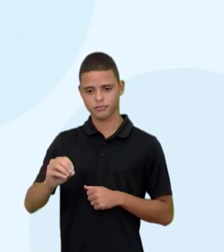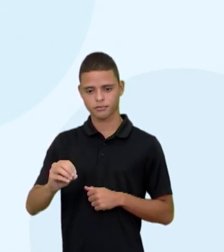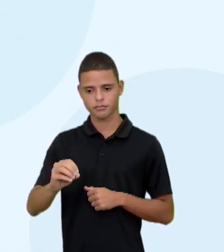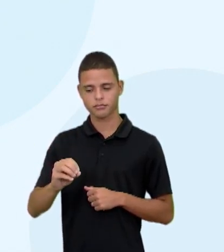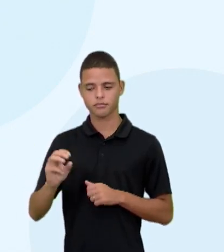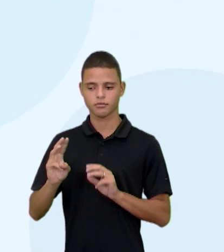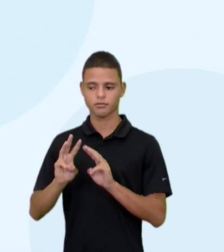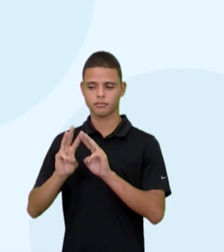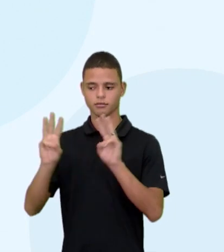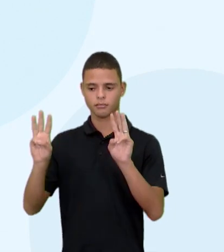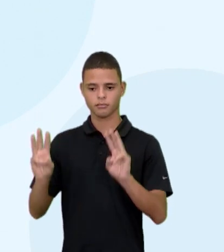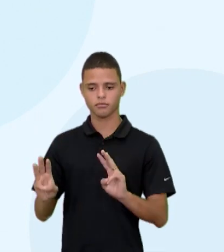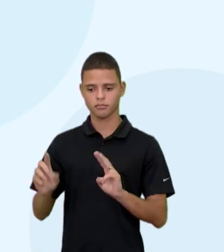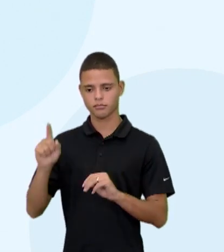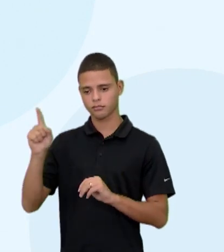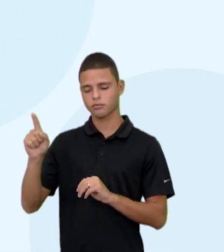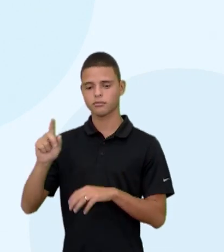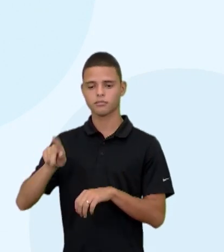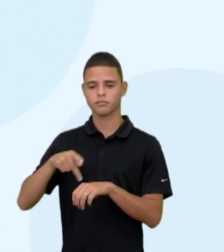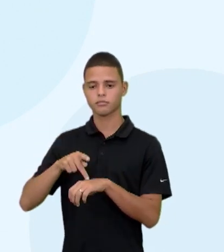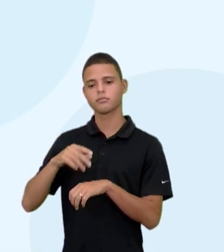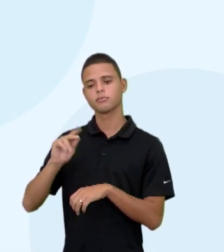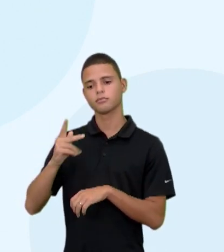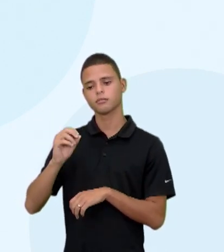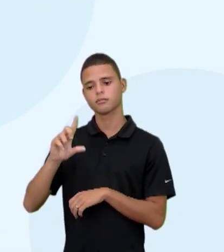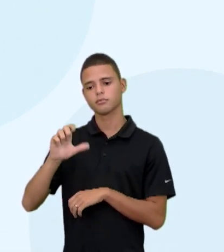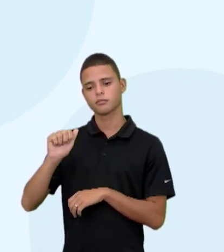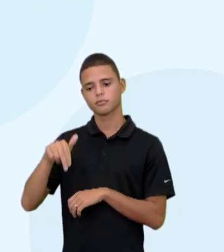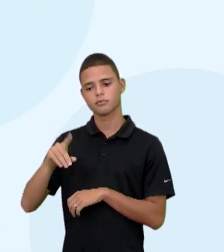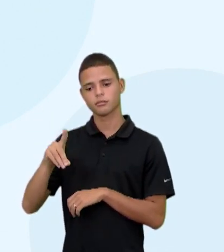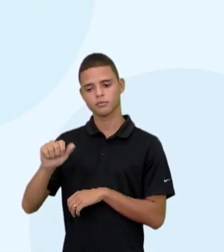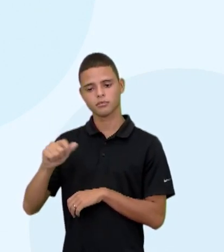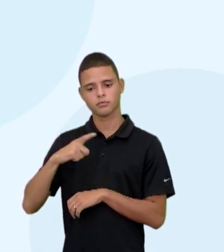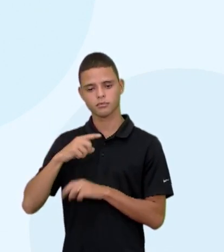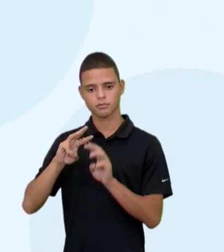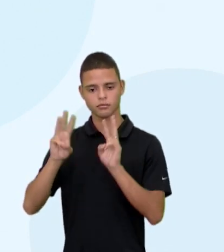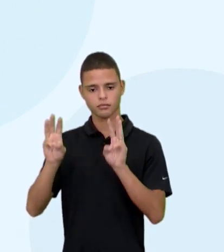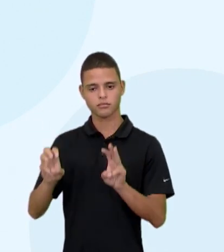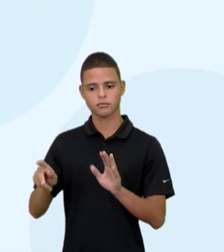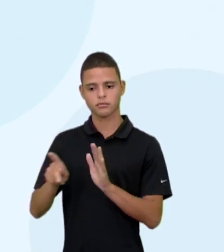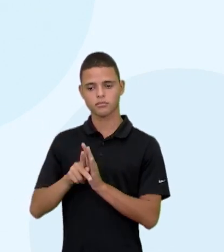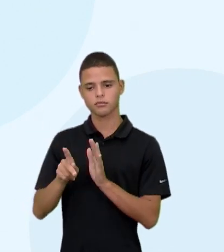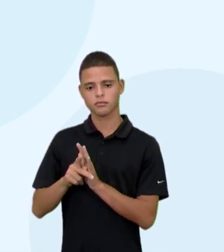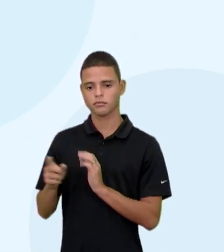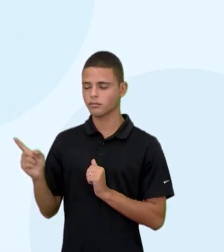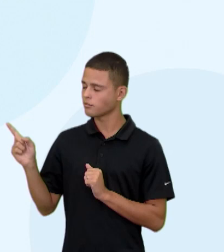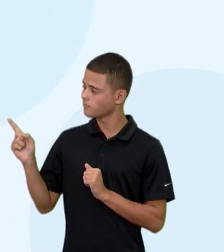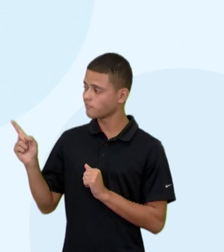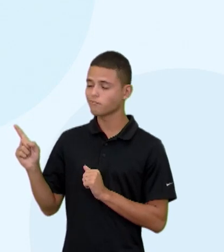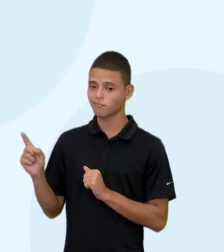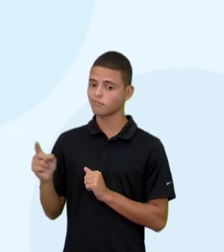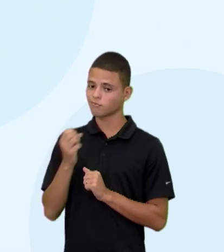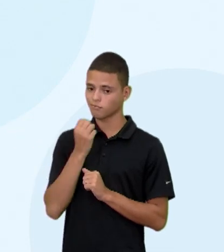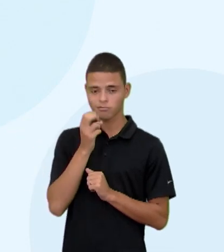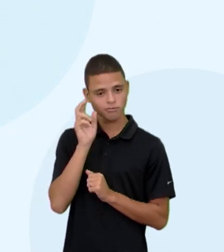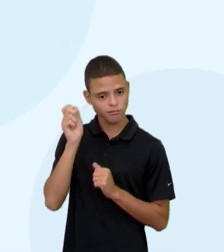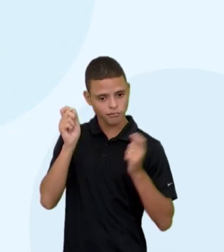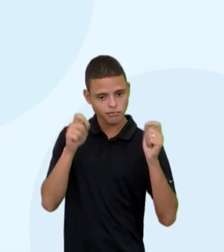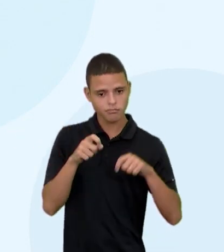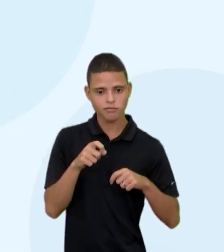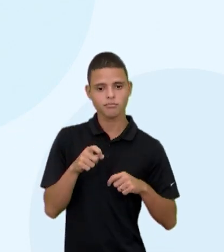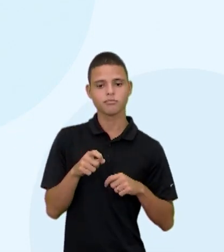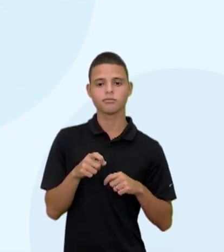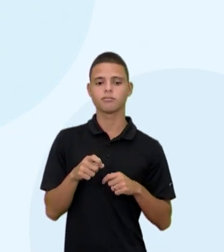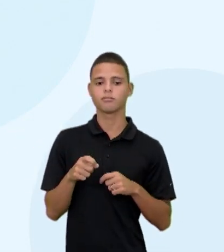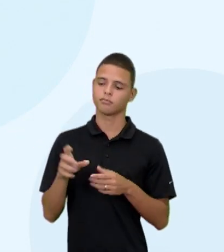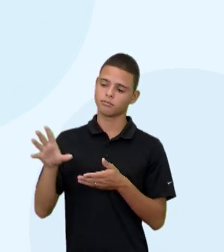Museu, lá na Holanda, né? Na cidade de Haia. Vejam que tem um monte de coisa aí que, logicamente, foi capturada aí das